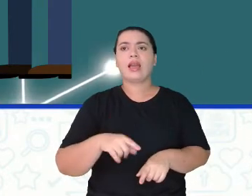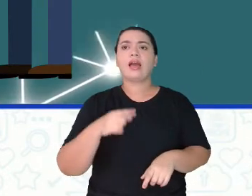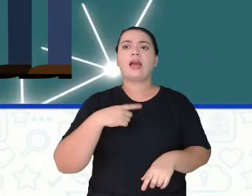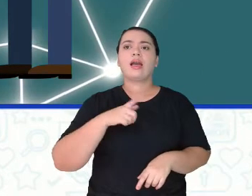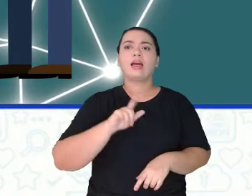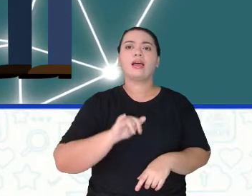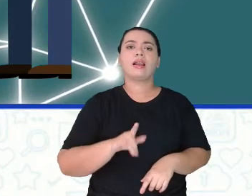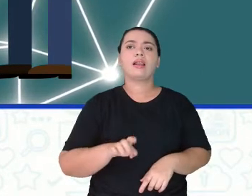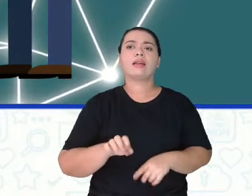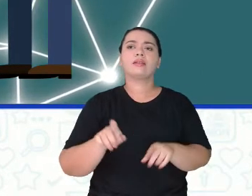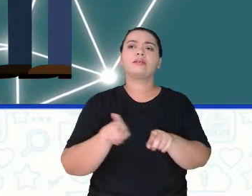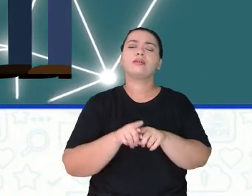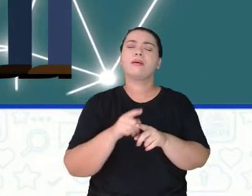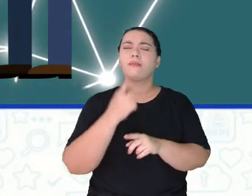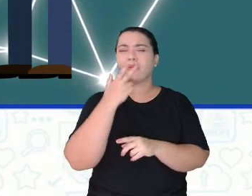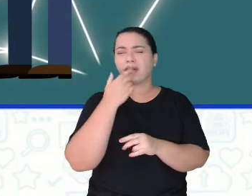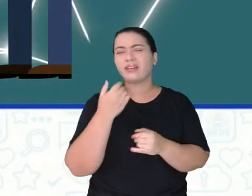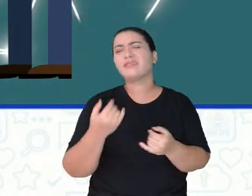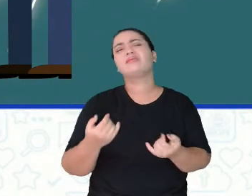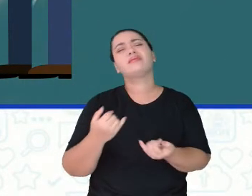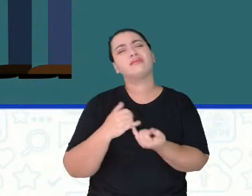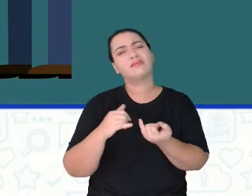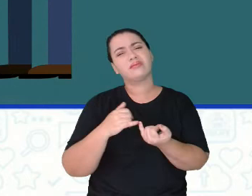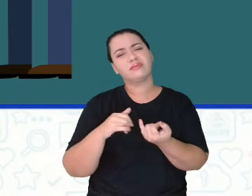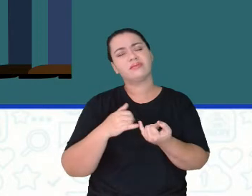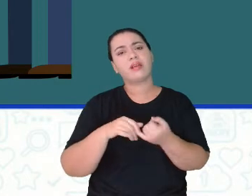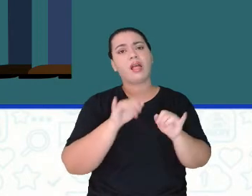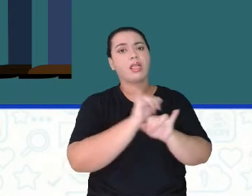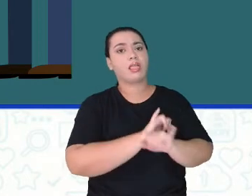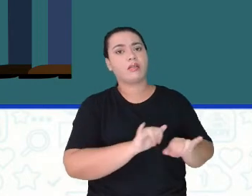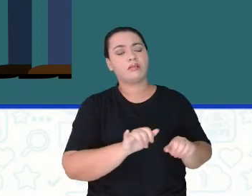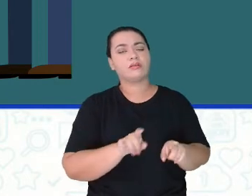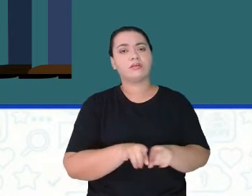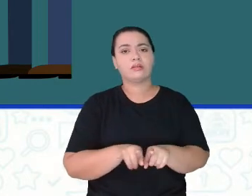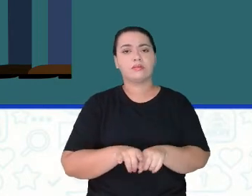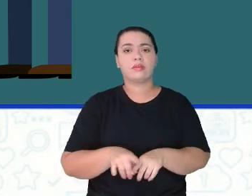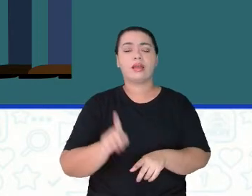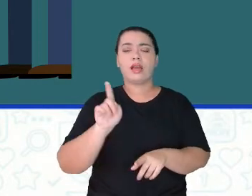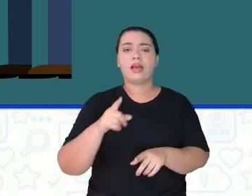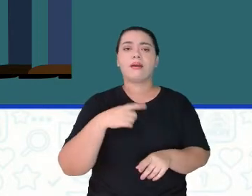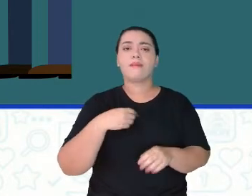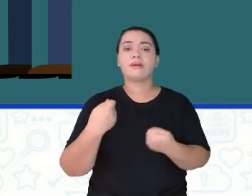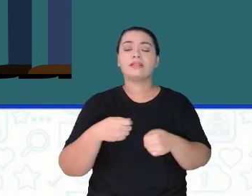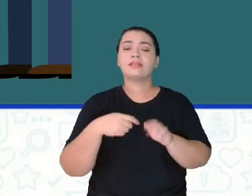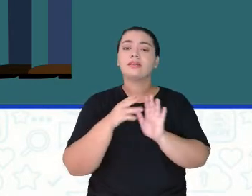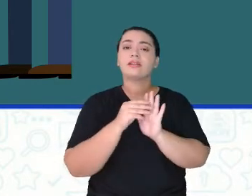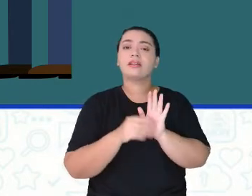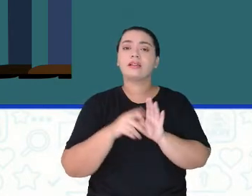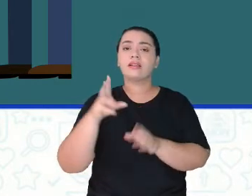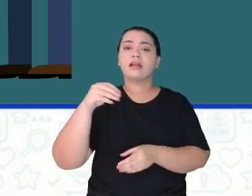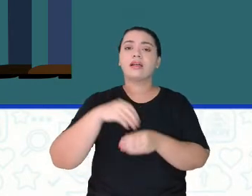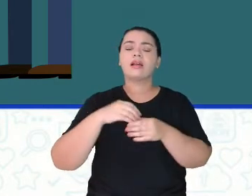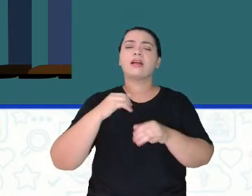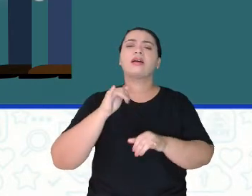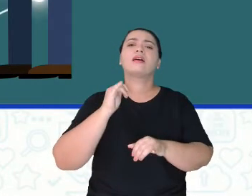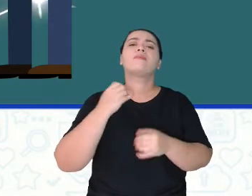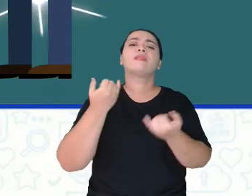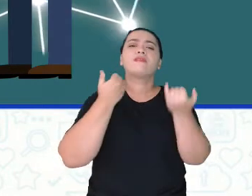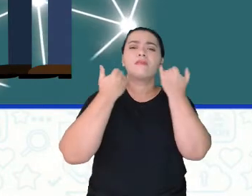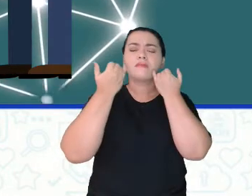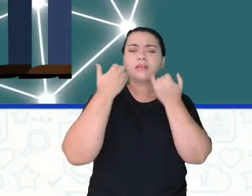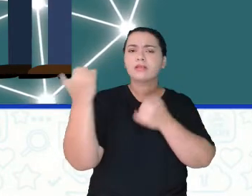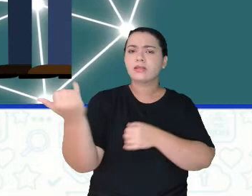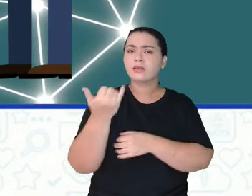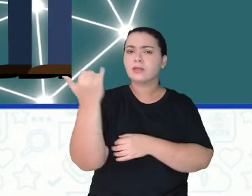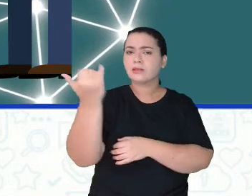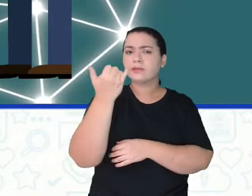com a notícia, que corresponde aos primeiros parágrafos do texto, os quais devem conter as informações mais importantes. A gente também já discutiu bastante